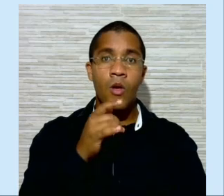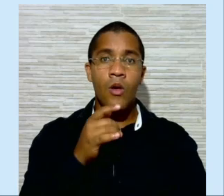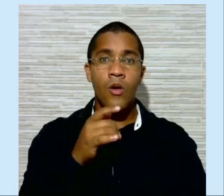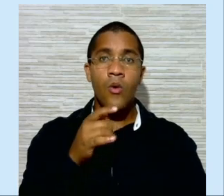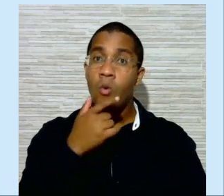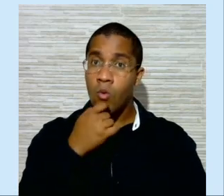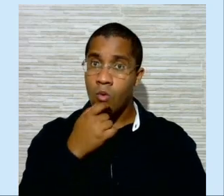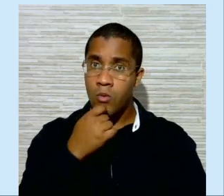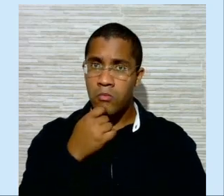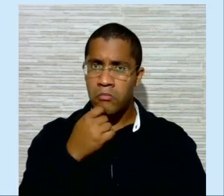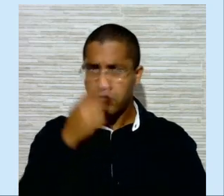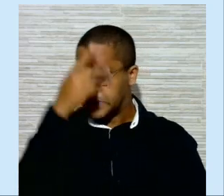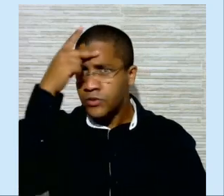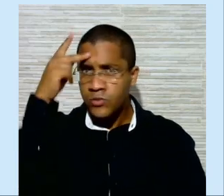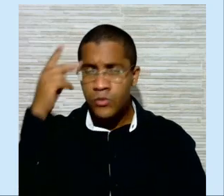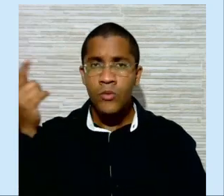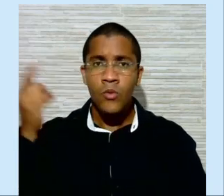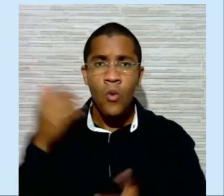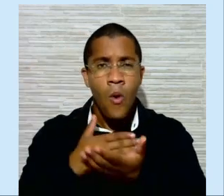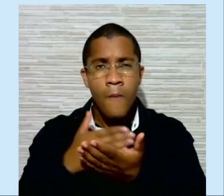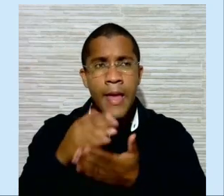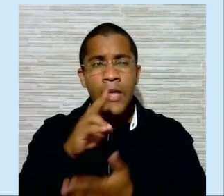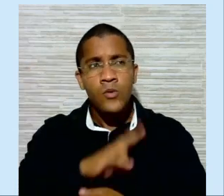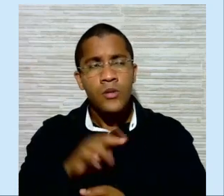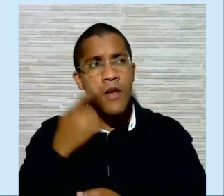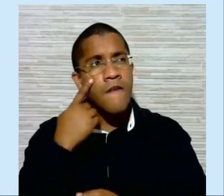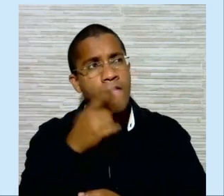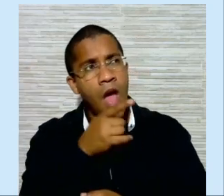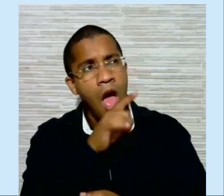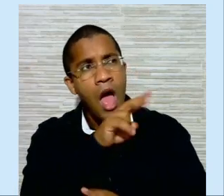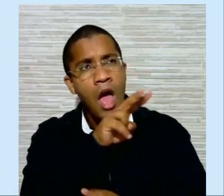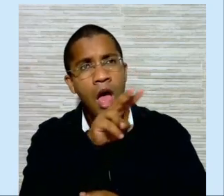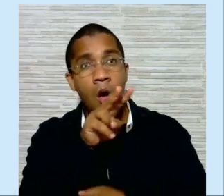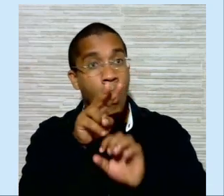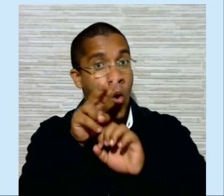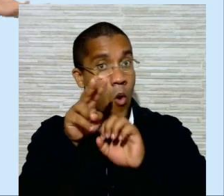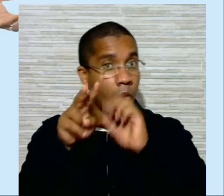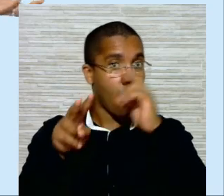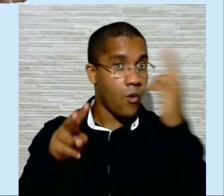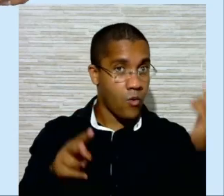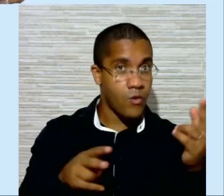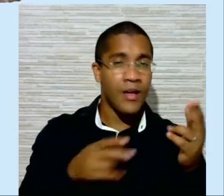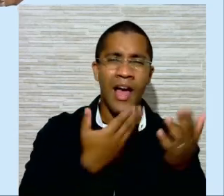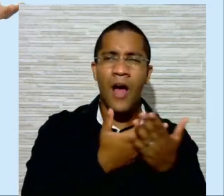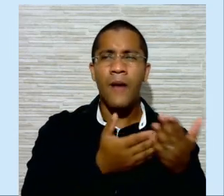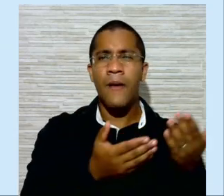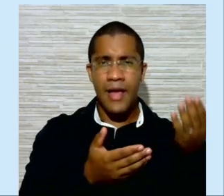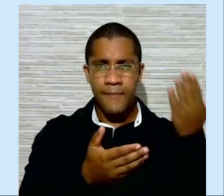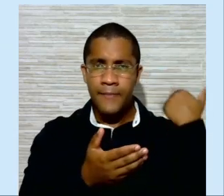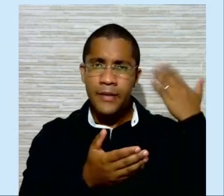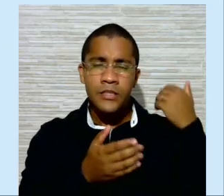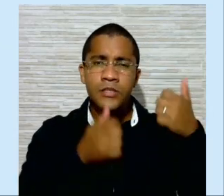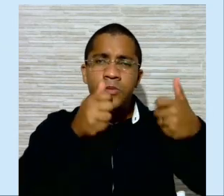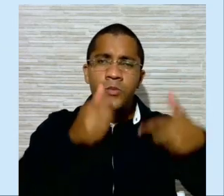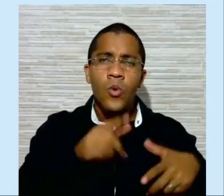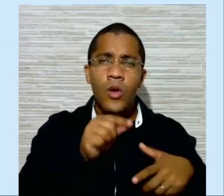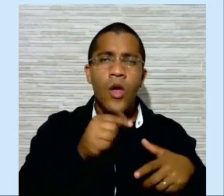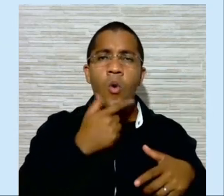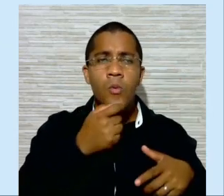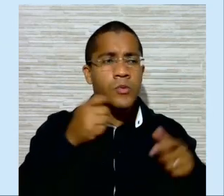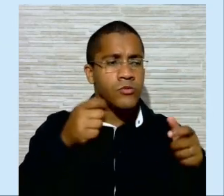utilizar um tipo de paisagem, ou quando o homem começa a praticar a mineração, como a gente viu nas últimas aulas, ou quando o